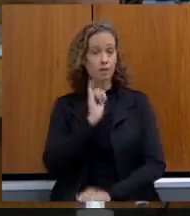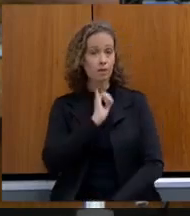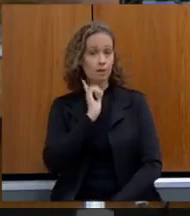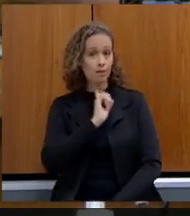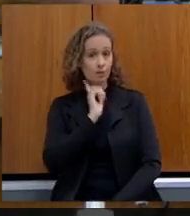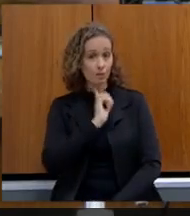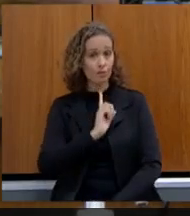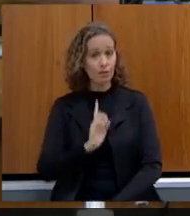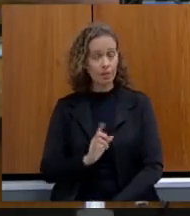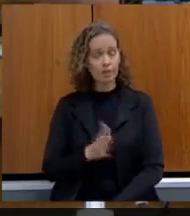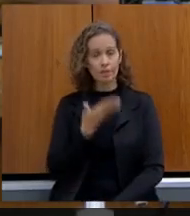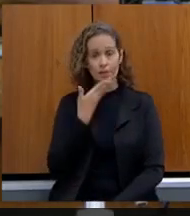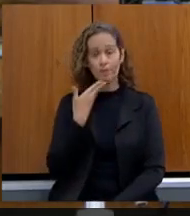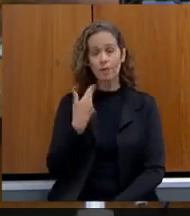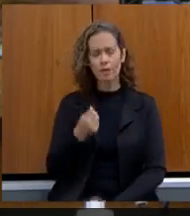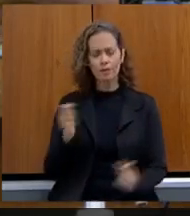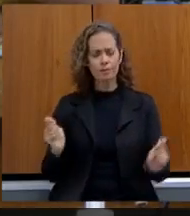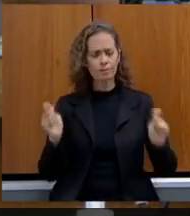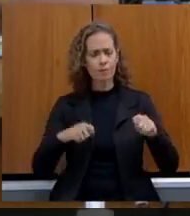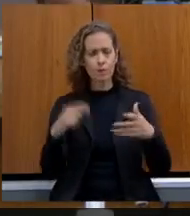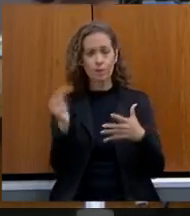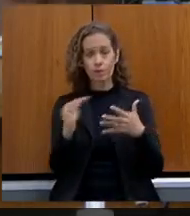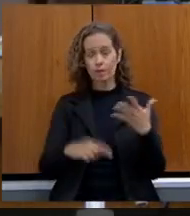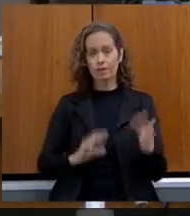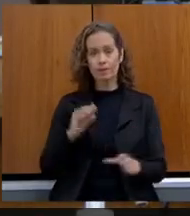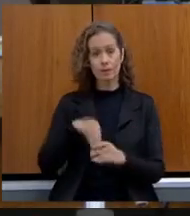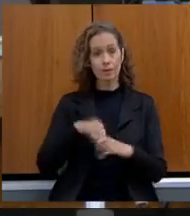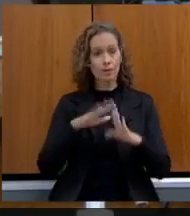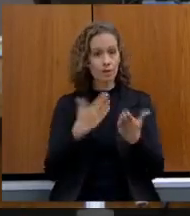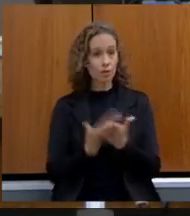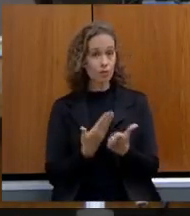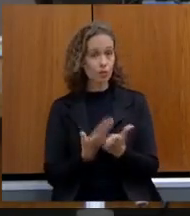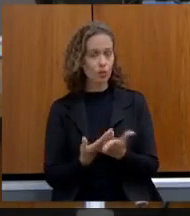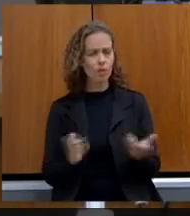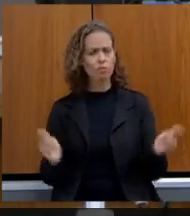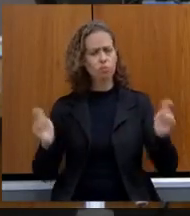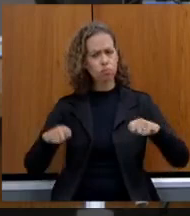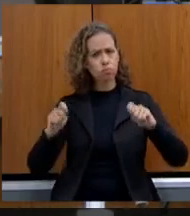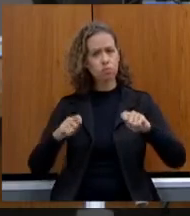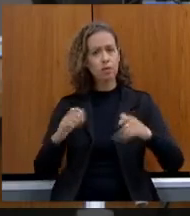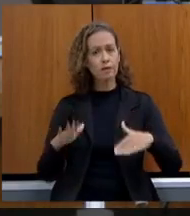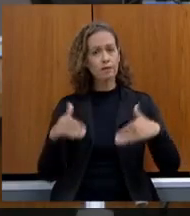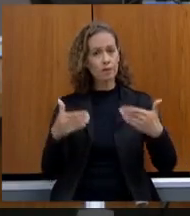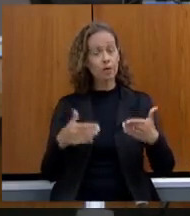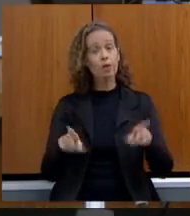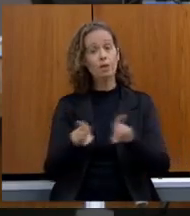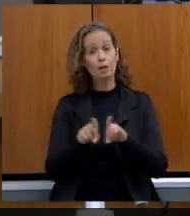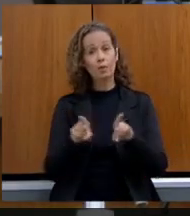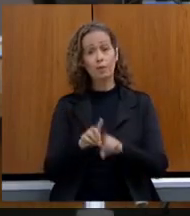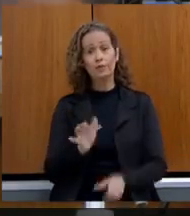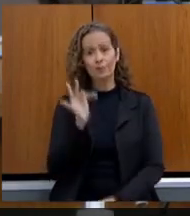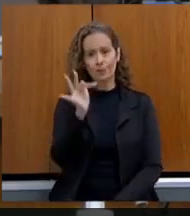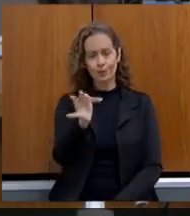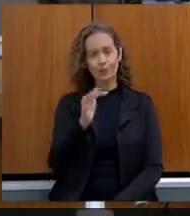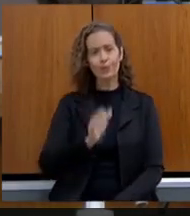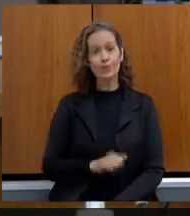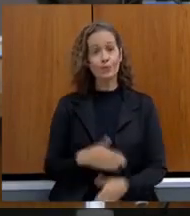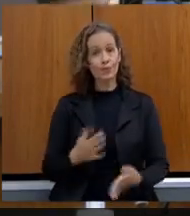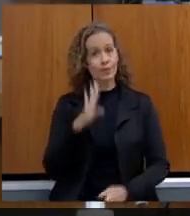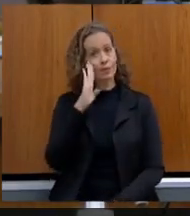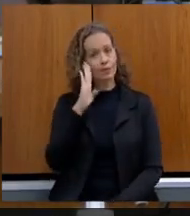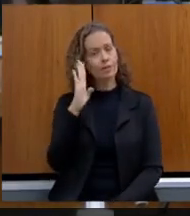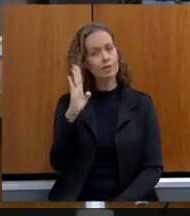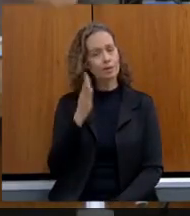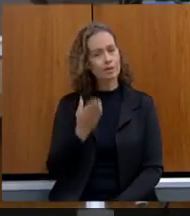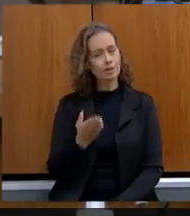com melhores competências da escola e com maiores potencialidades e oportunidades de futuro isso é